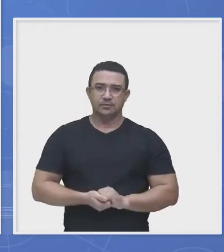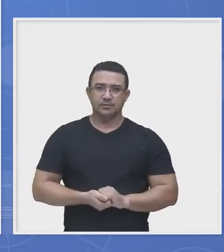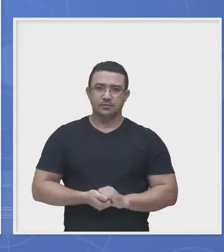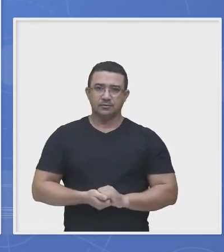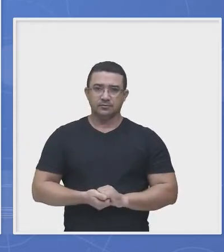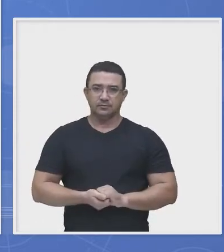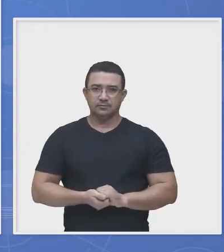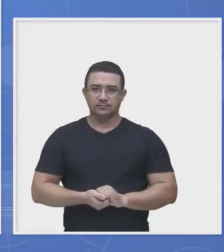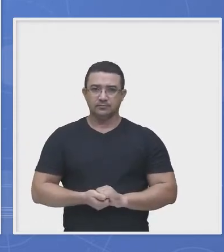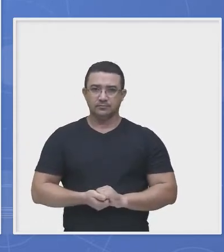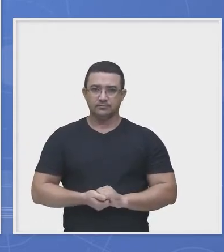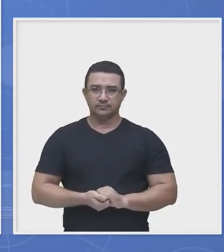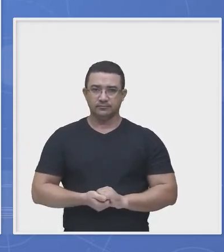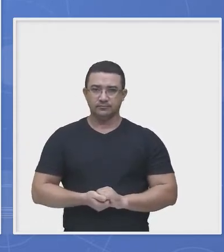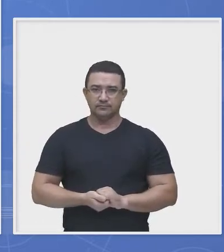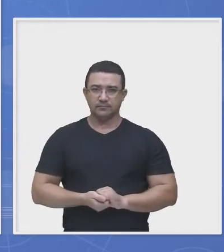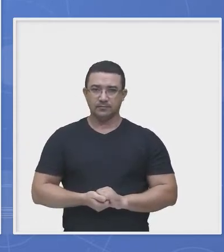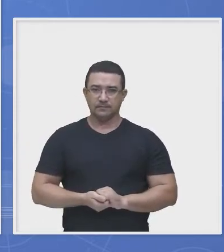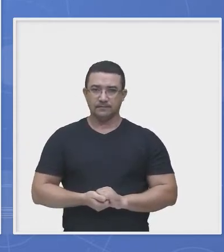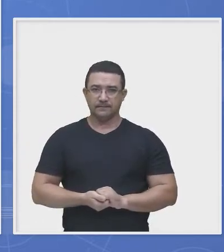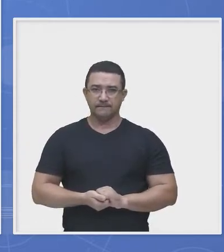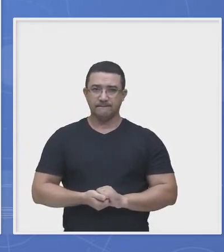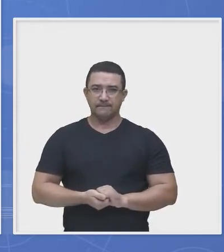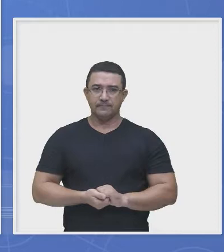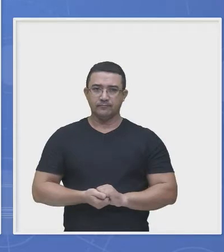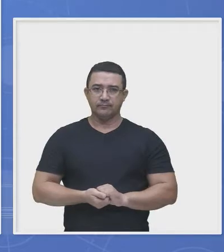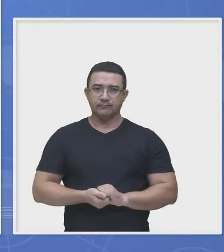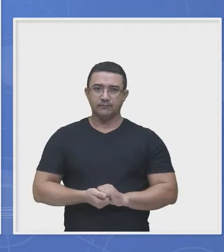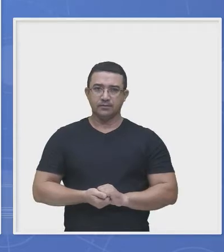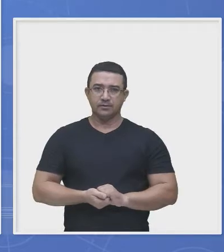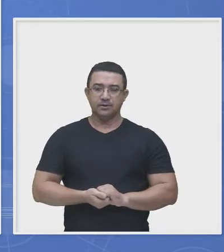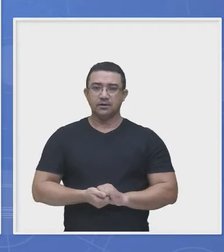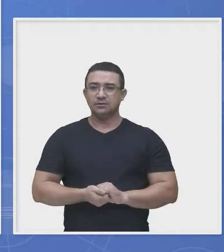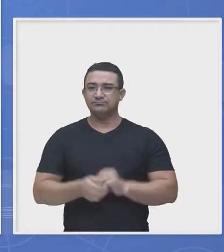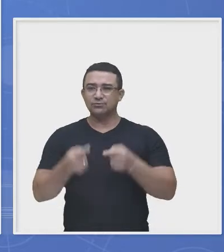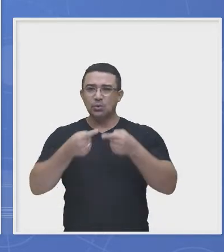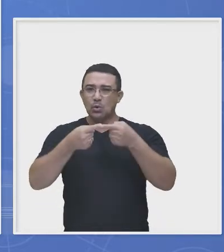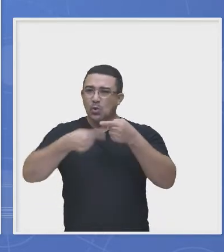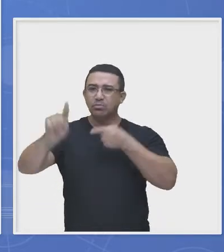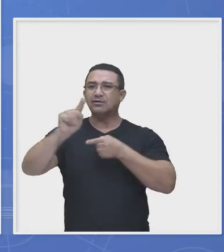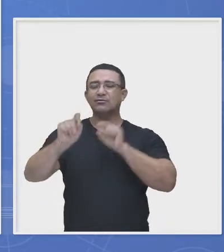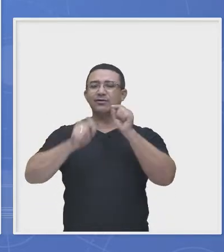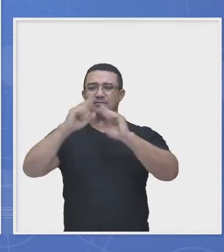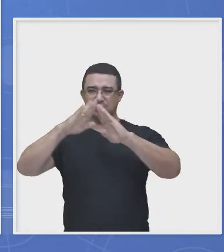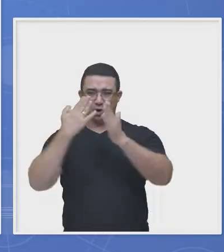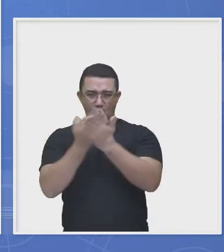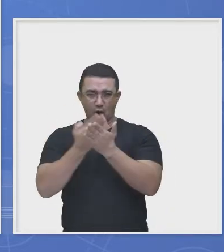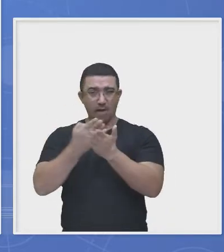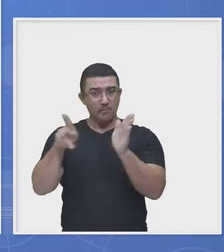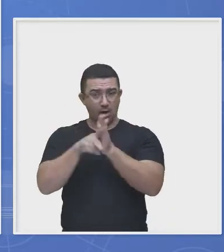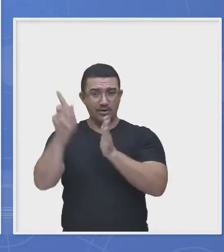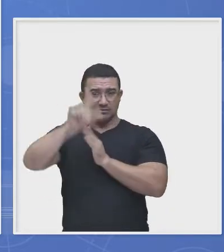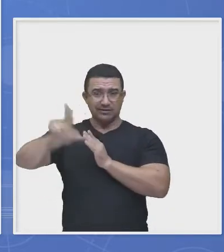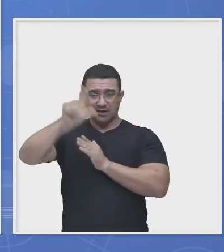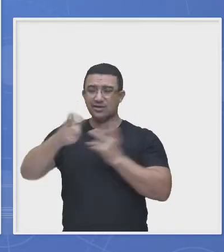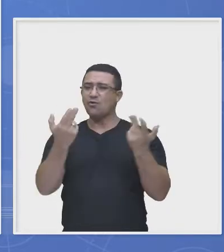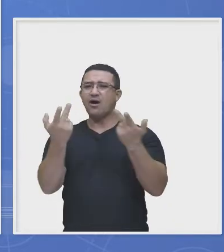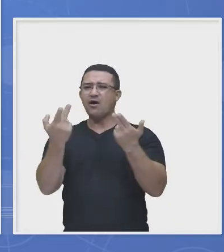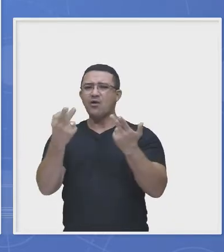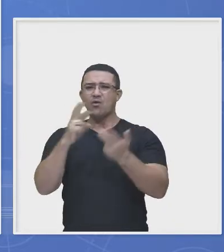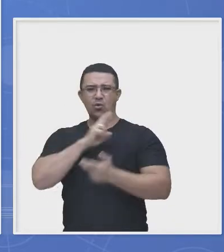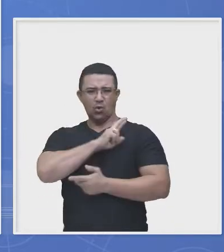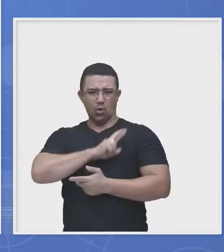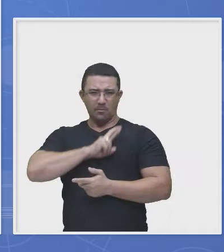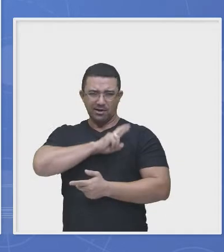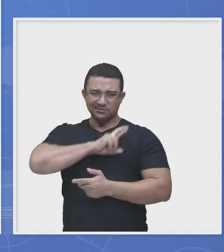movimento modernista de 1922. Não corresponde a uma escola literária, como no caso o romantismo, por